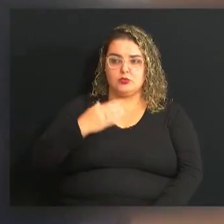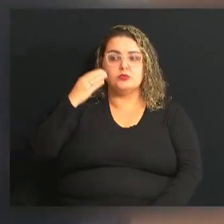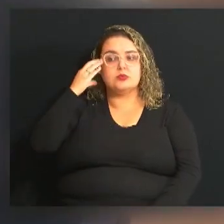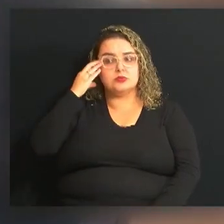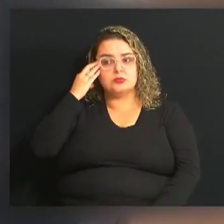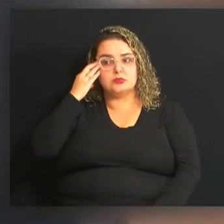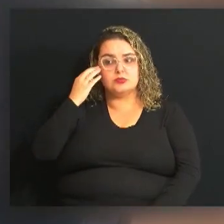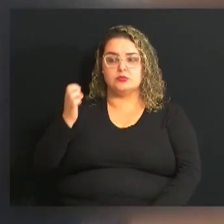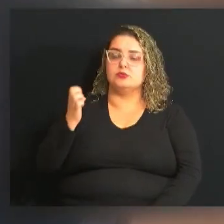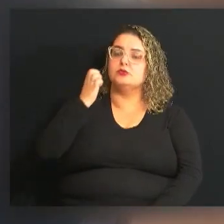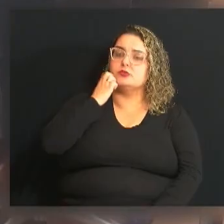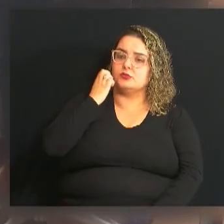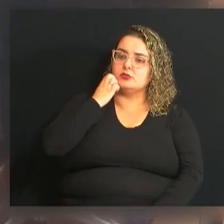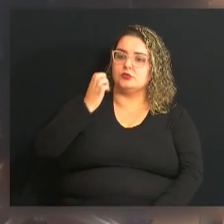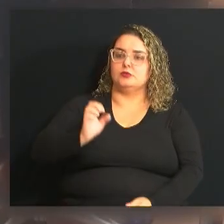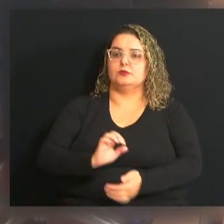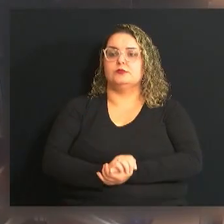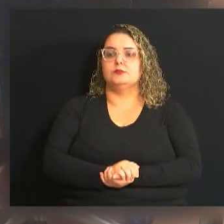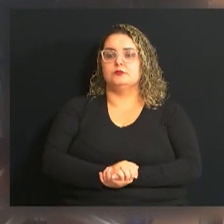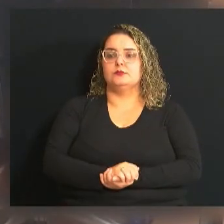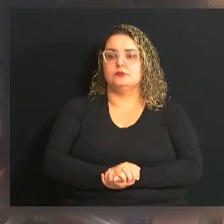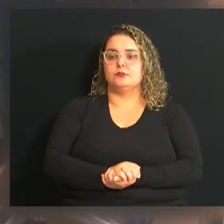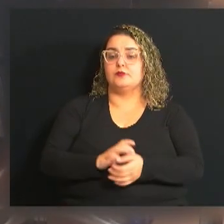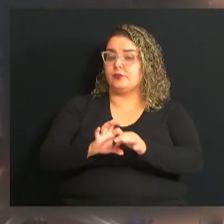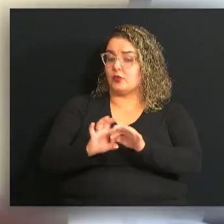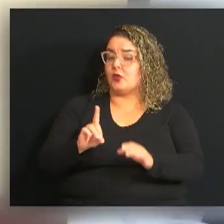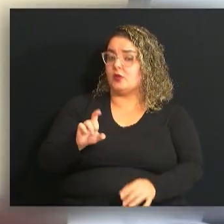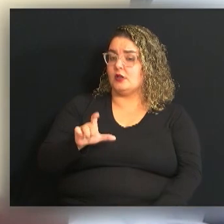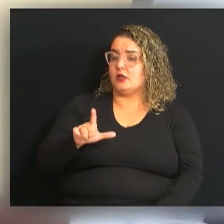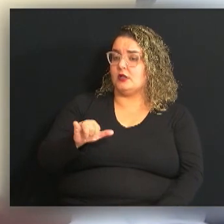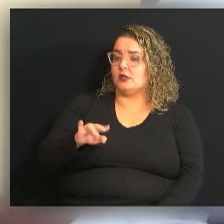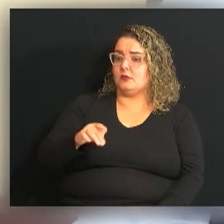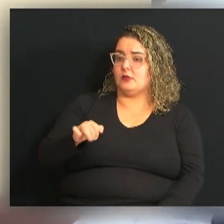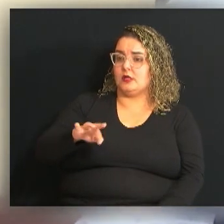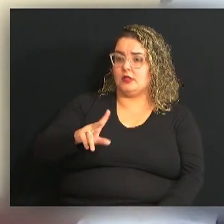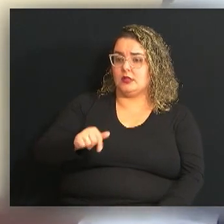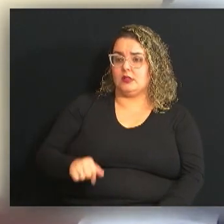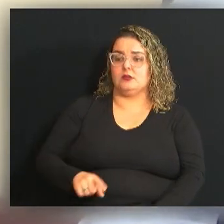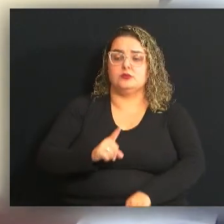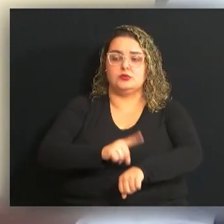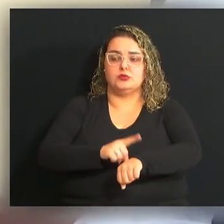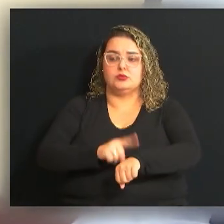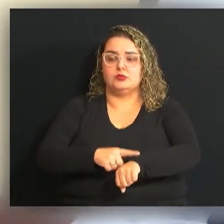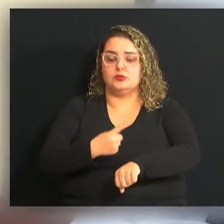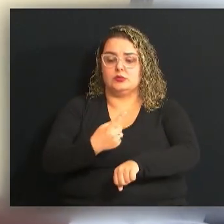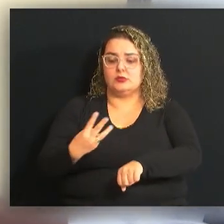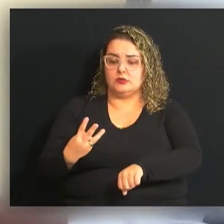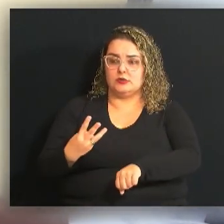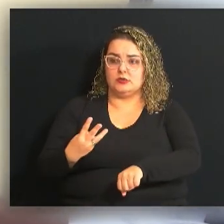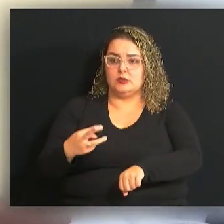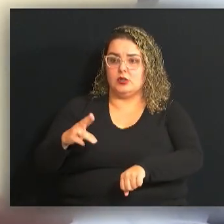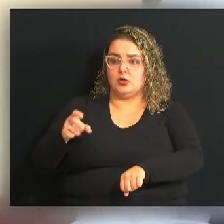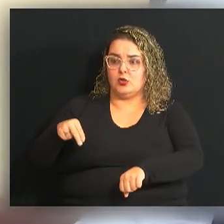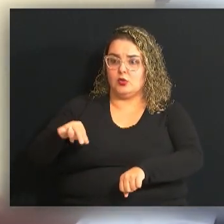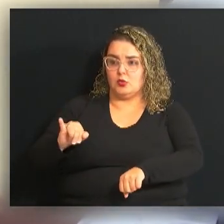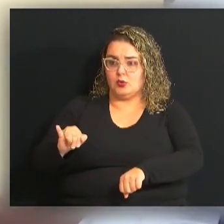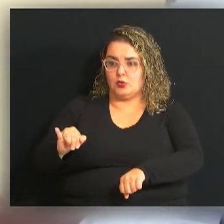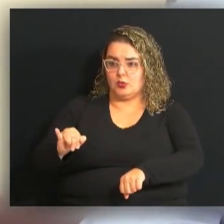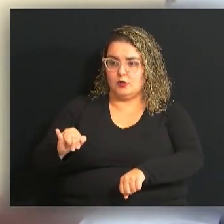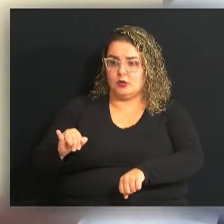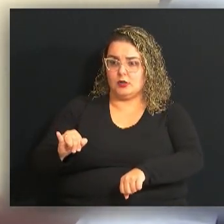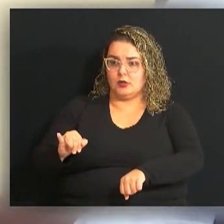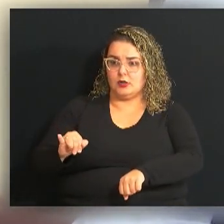A Comissão Parlamentar de Inquérito, criada para apurar supostas cobranças de vantagens indevidas para a prorrogação de